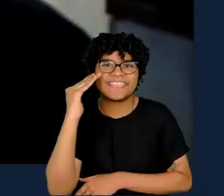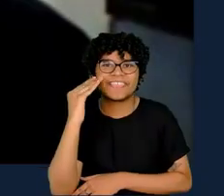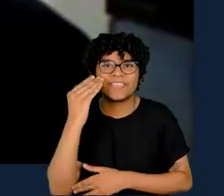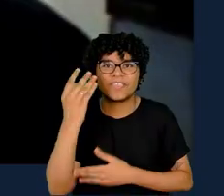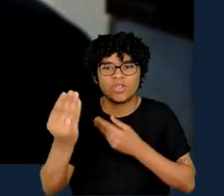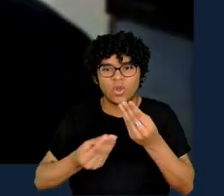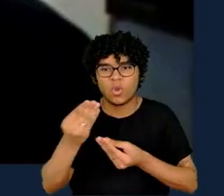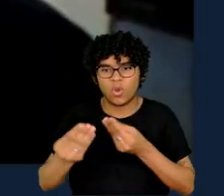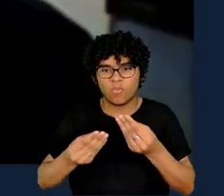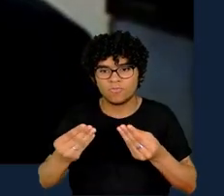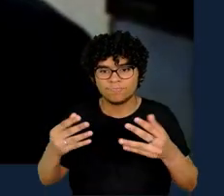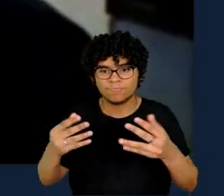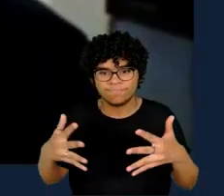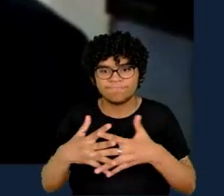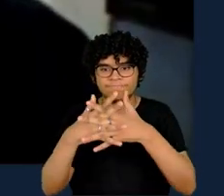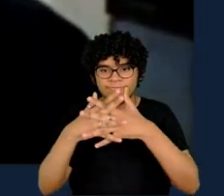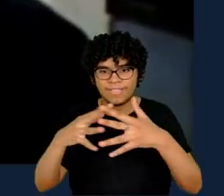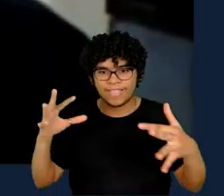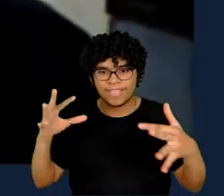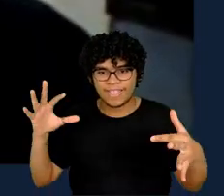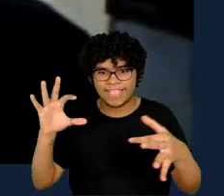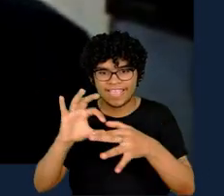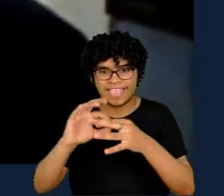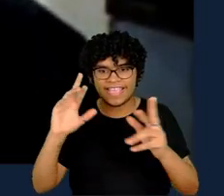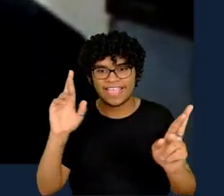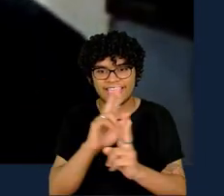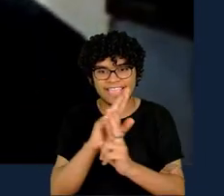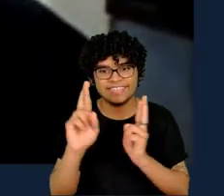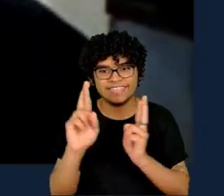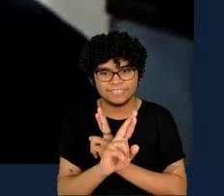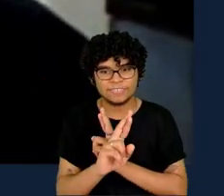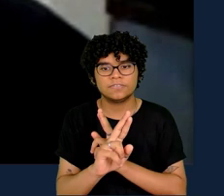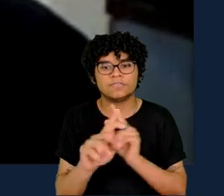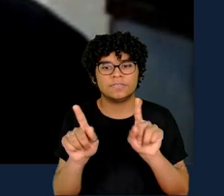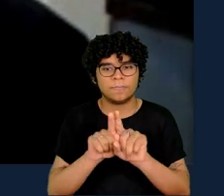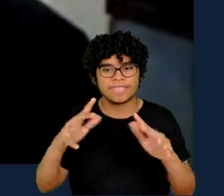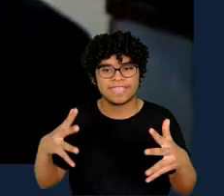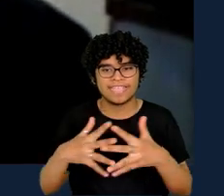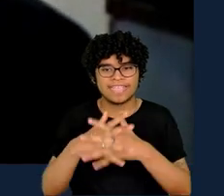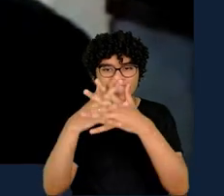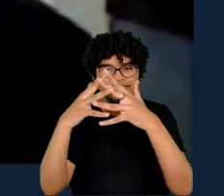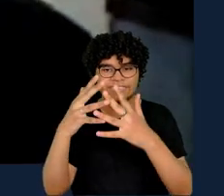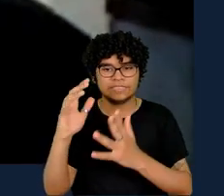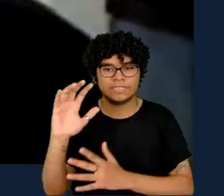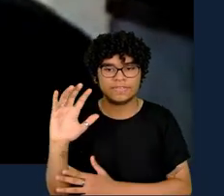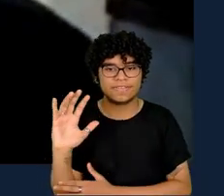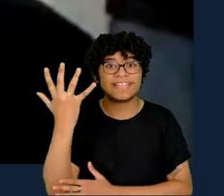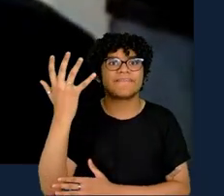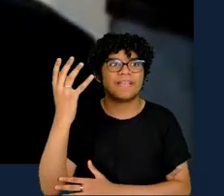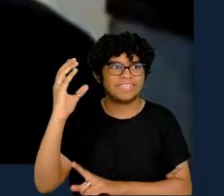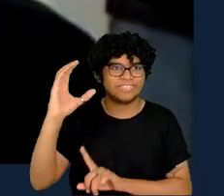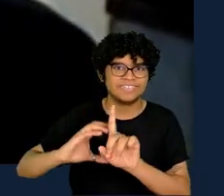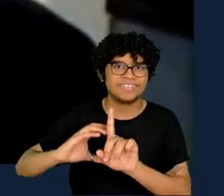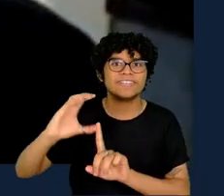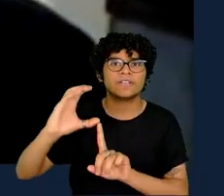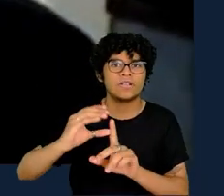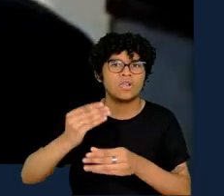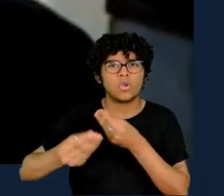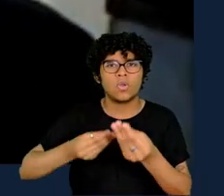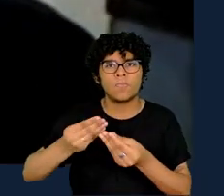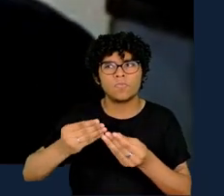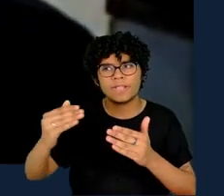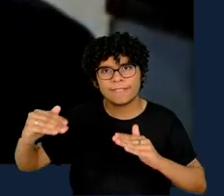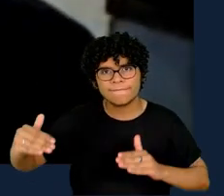do jornalismo e a crise climática, como o jornalismo de dados pode nos ajudar a enfrentar esse momento de emergência